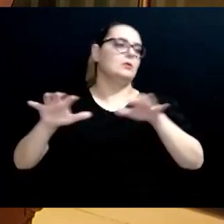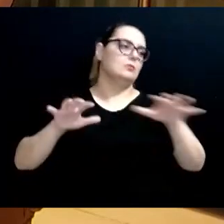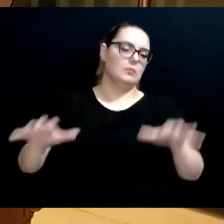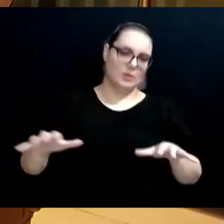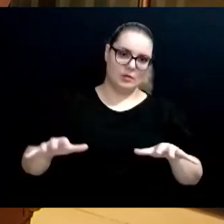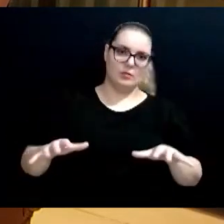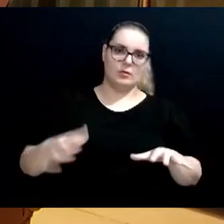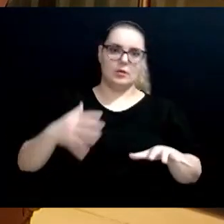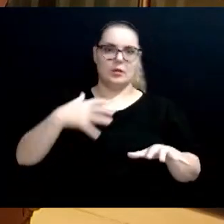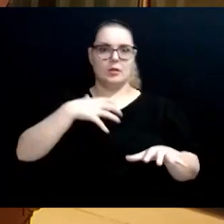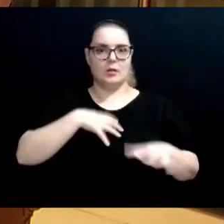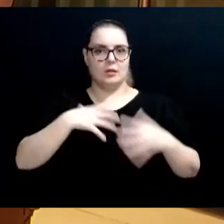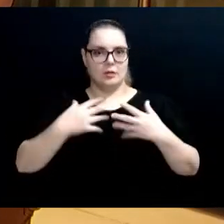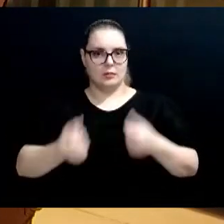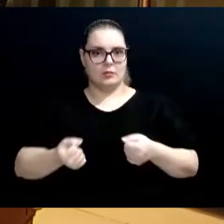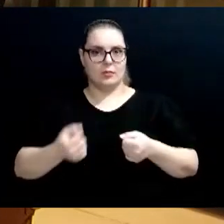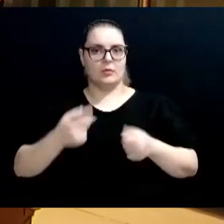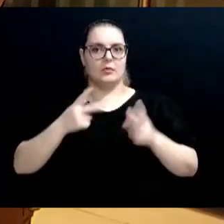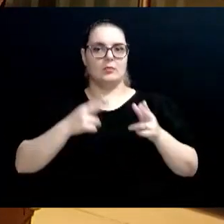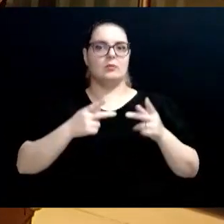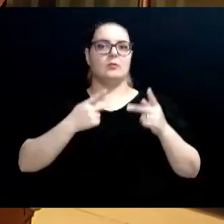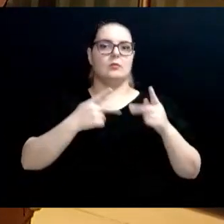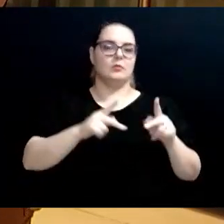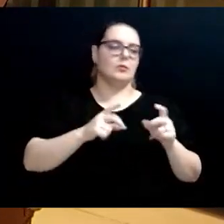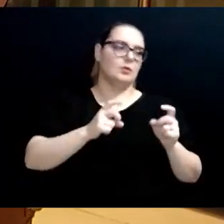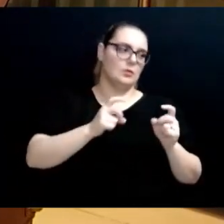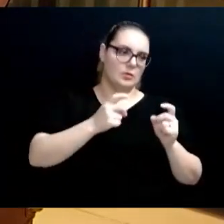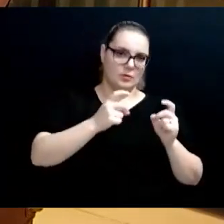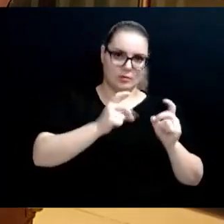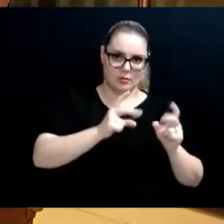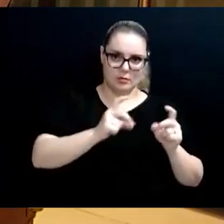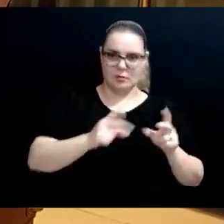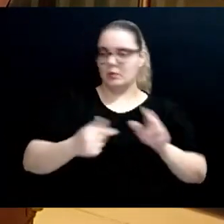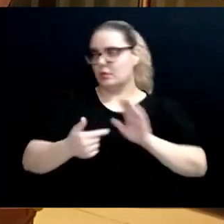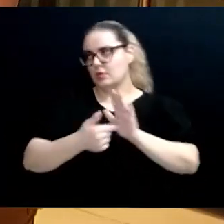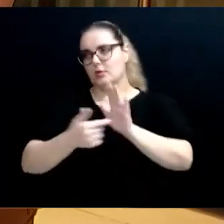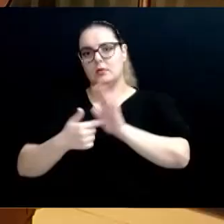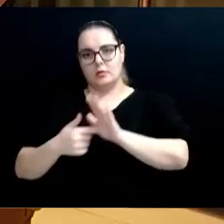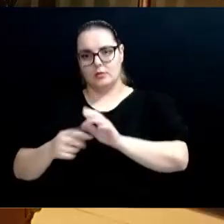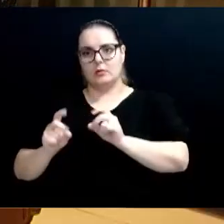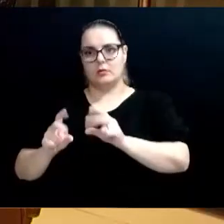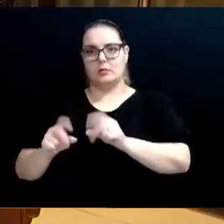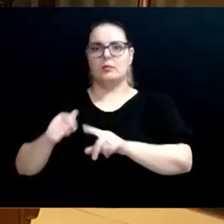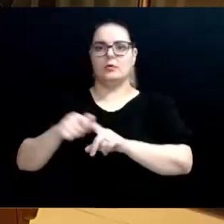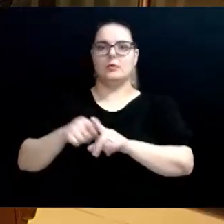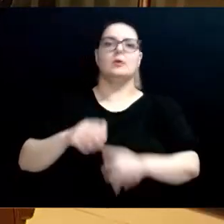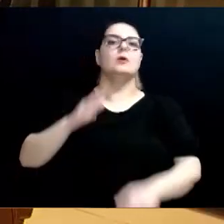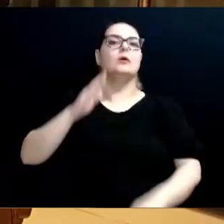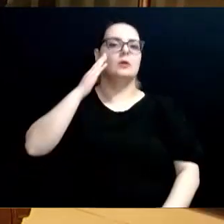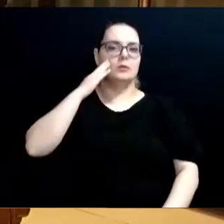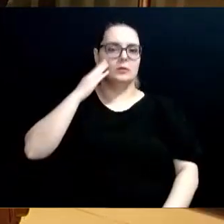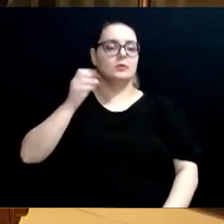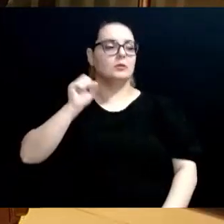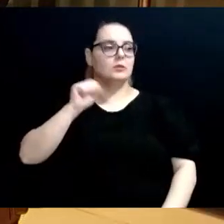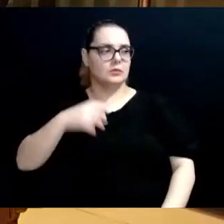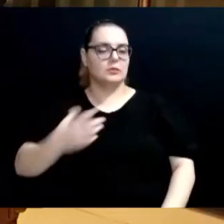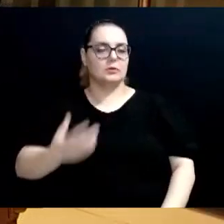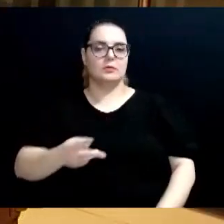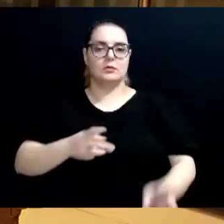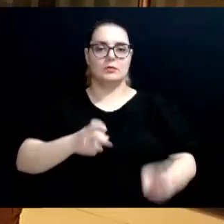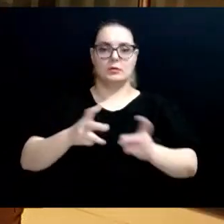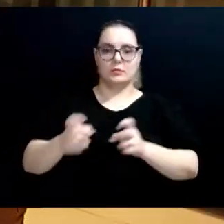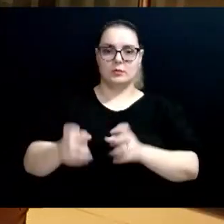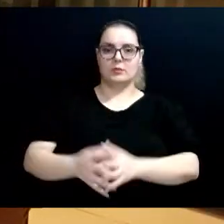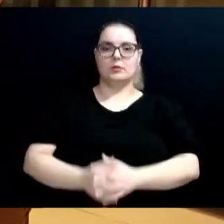loja é dividida entre todos, é isso ou Cada não? um recebe conforme a sua venda. Conforme a sua Isso. exposição